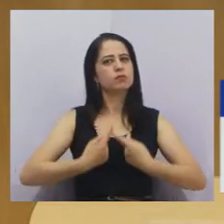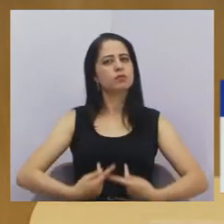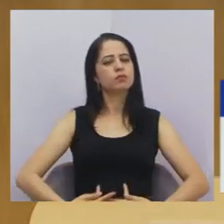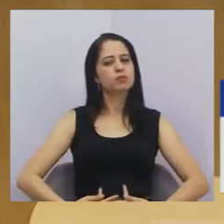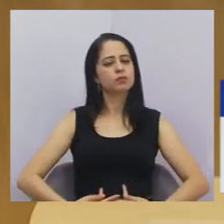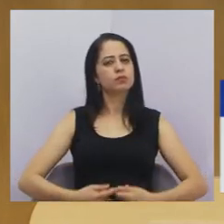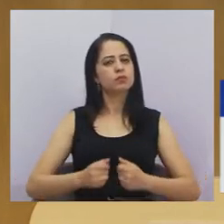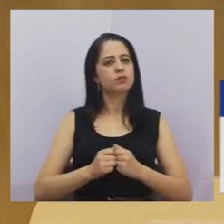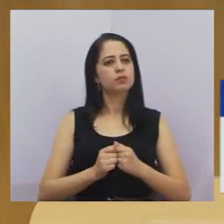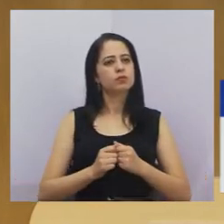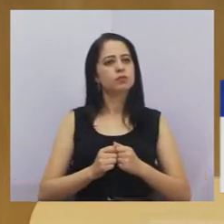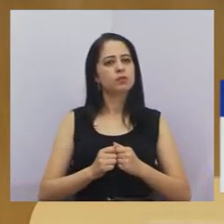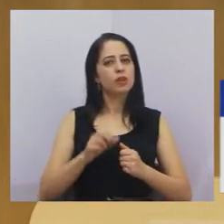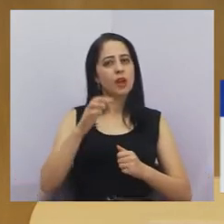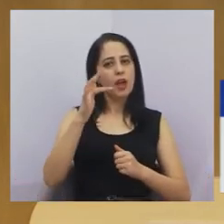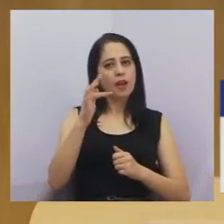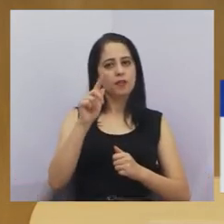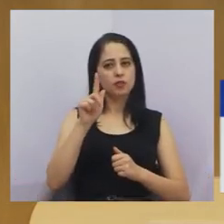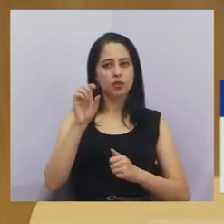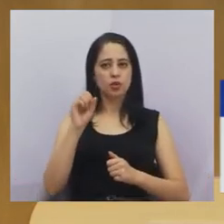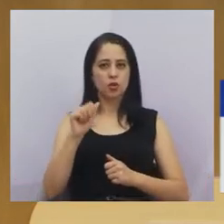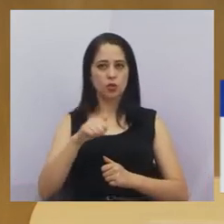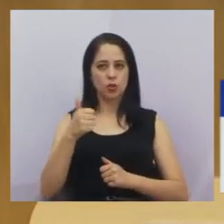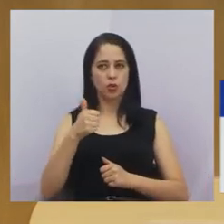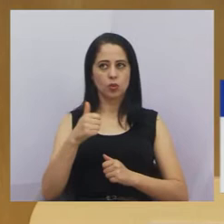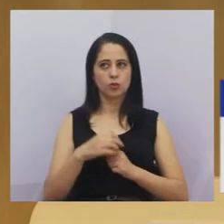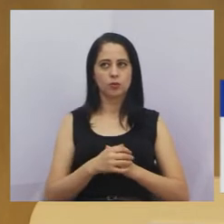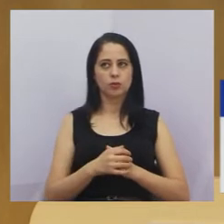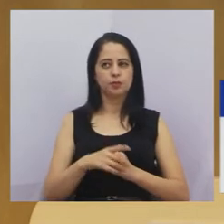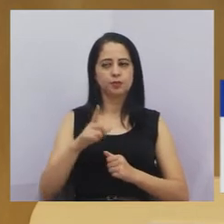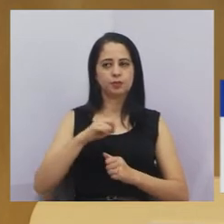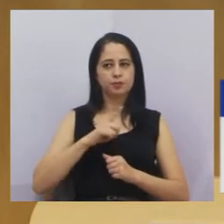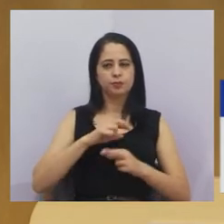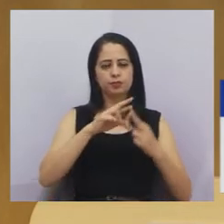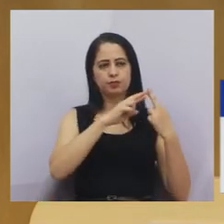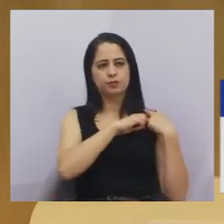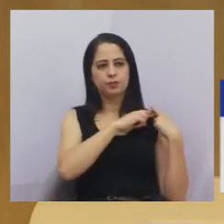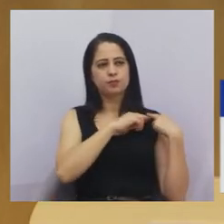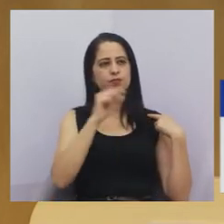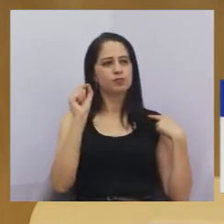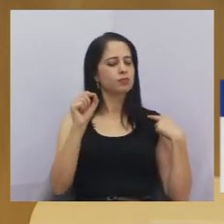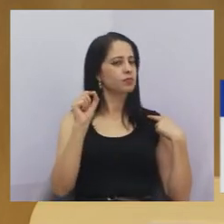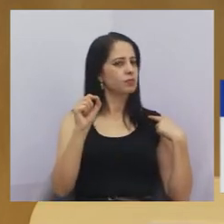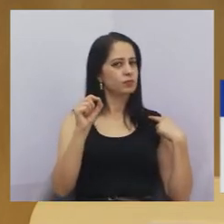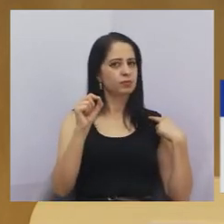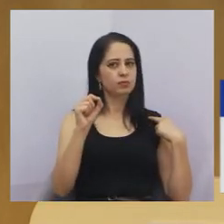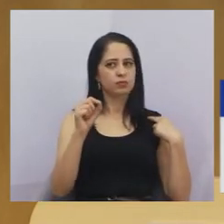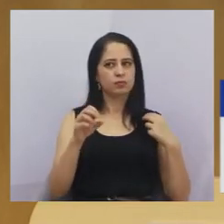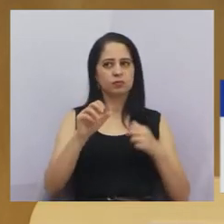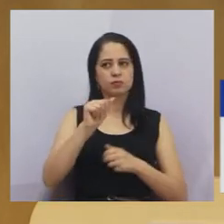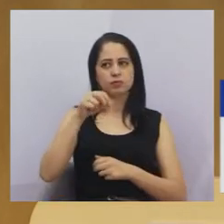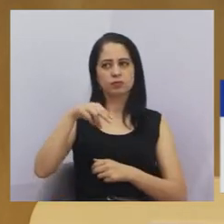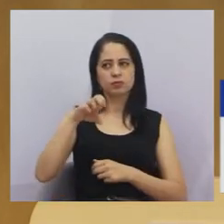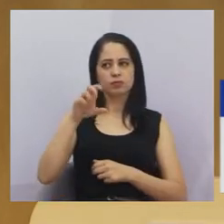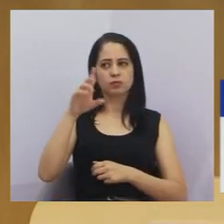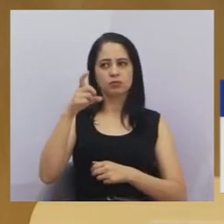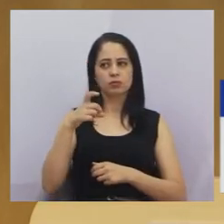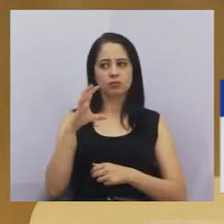funções gratificadas, FG1, as quais terão atribuições dispostas no anexo 2 dessa